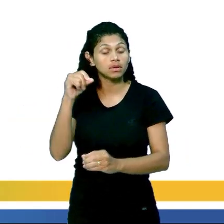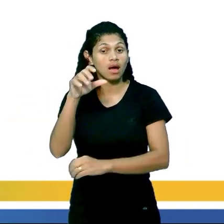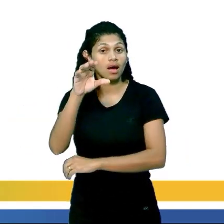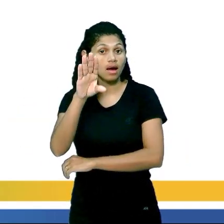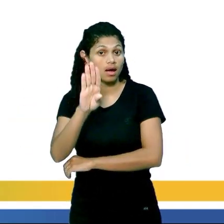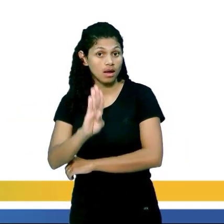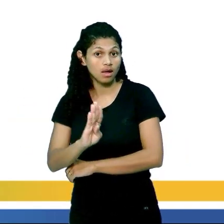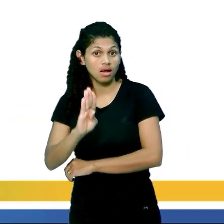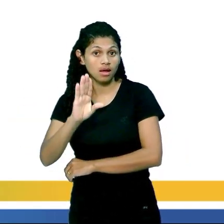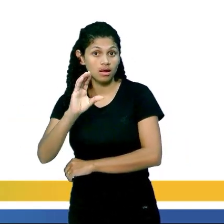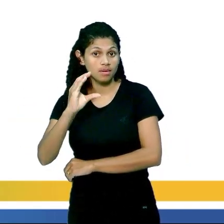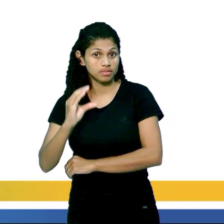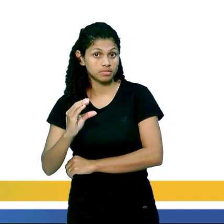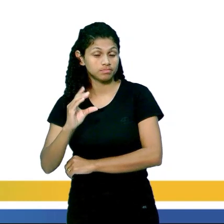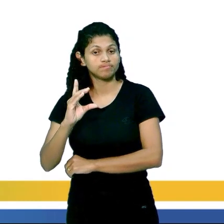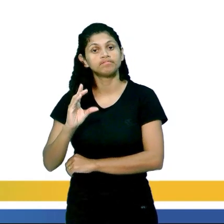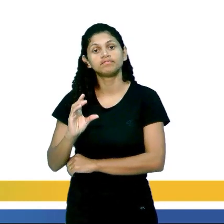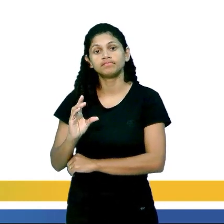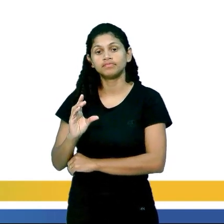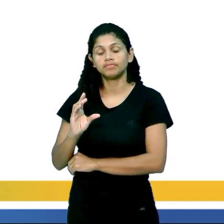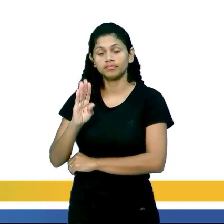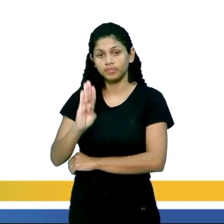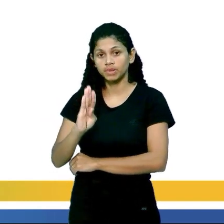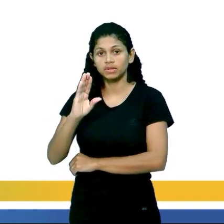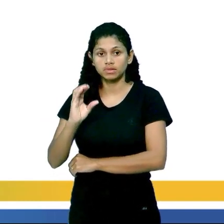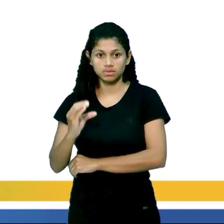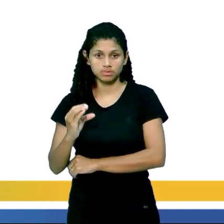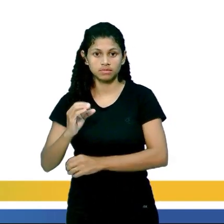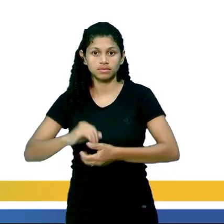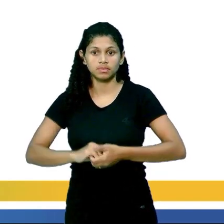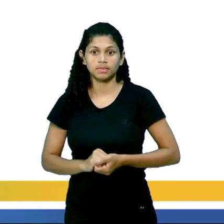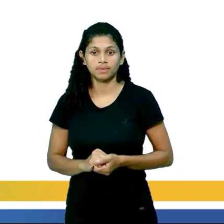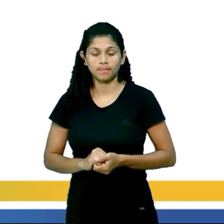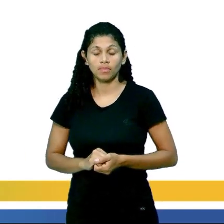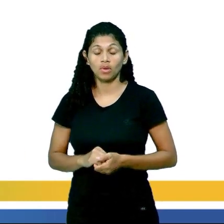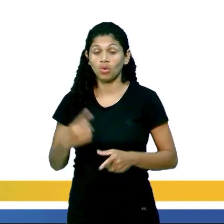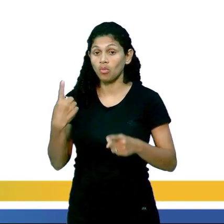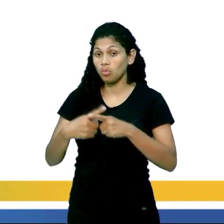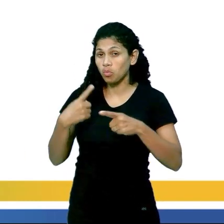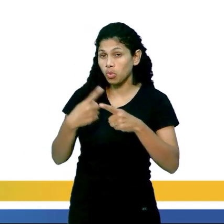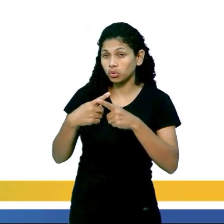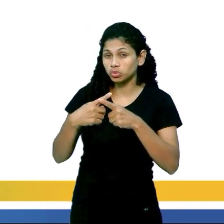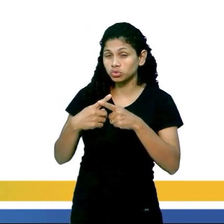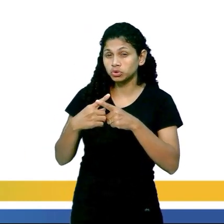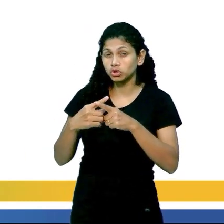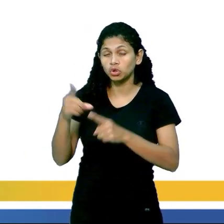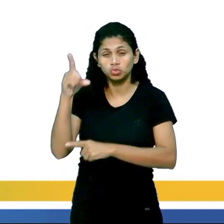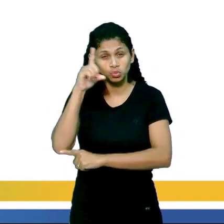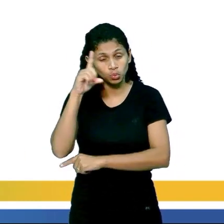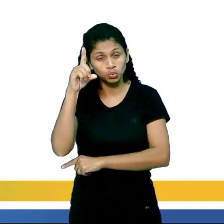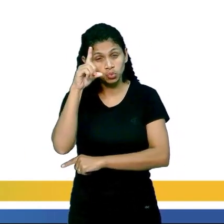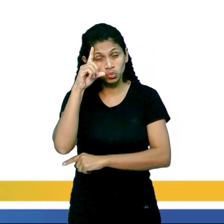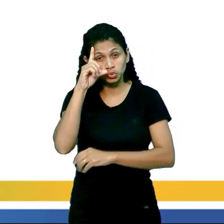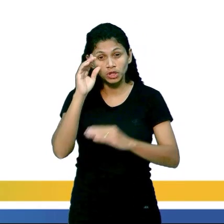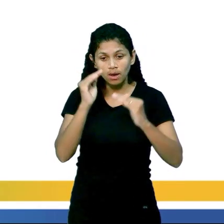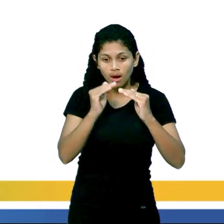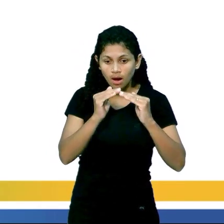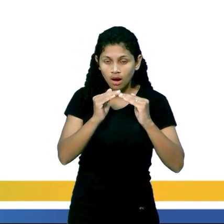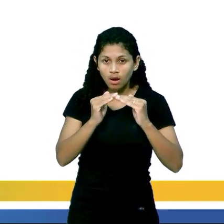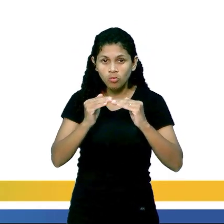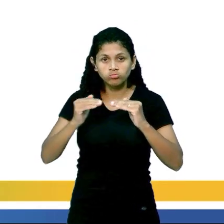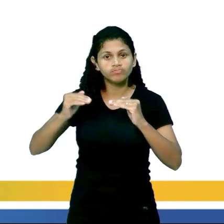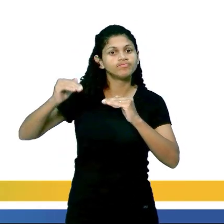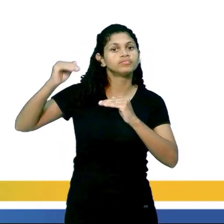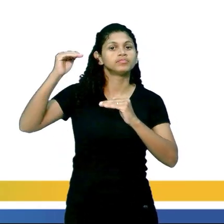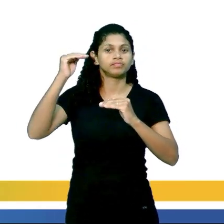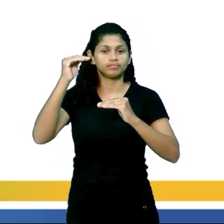C, pois a cada dia a distância aumenta o mesmo valor em relação ao dia anterior. Chamando esse valor